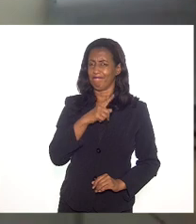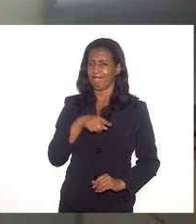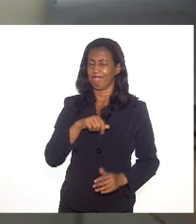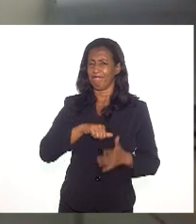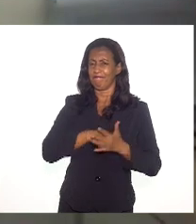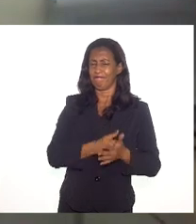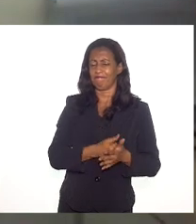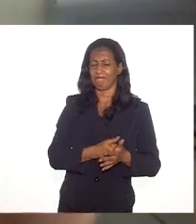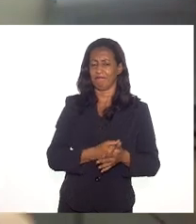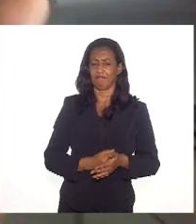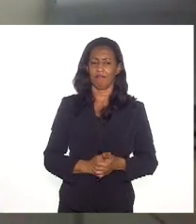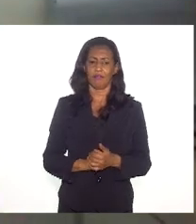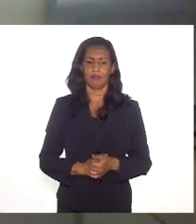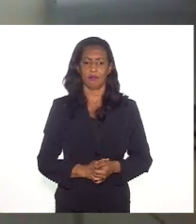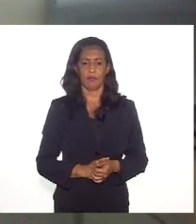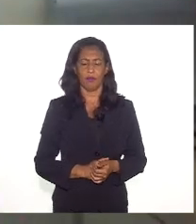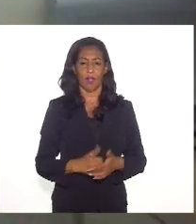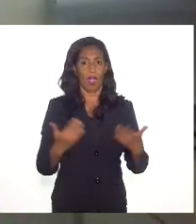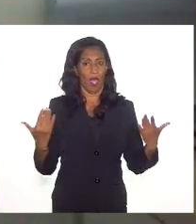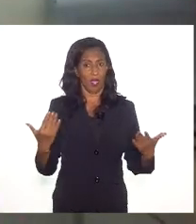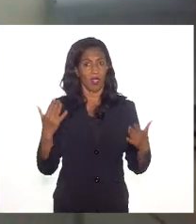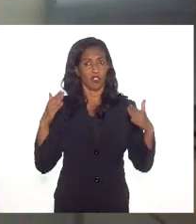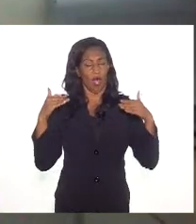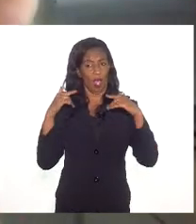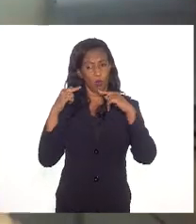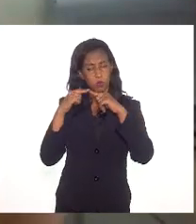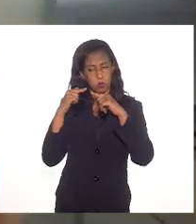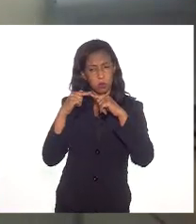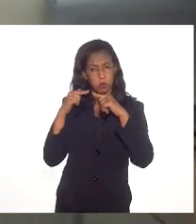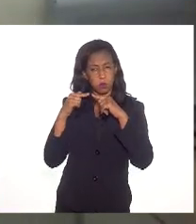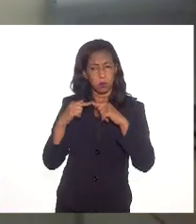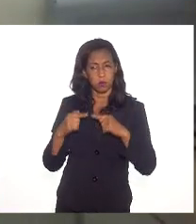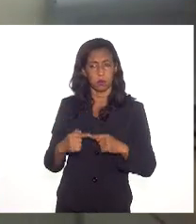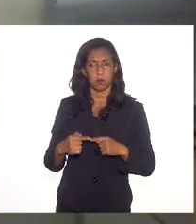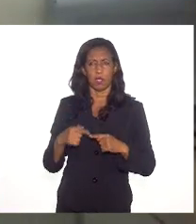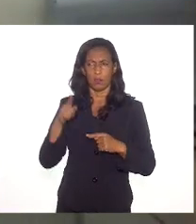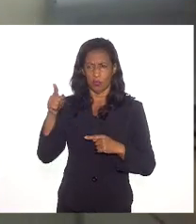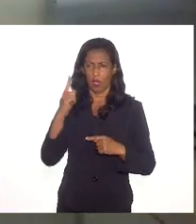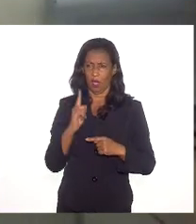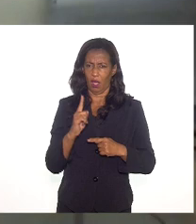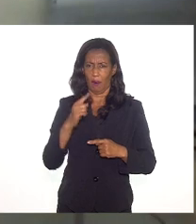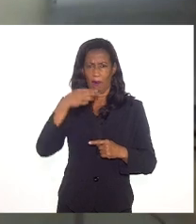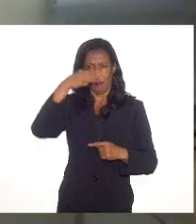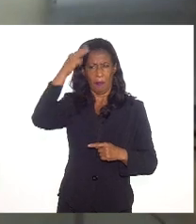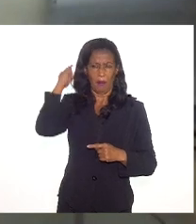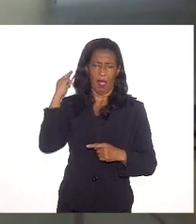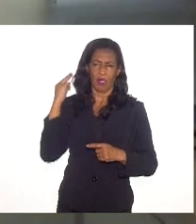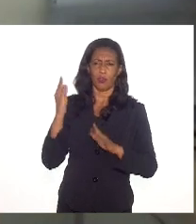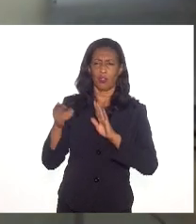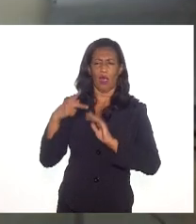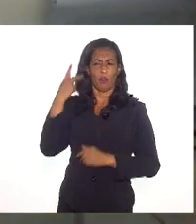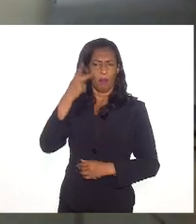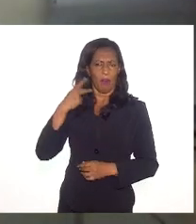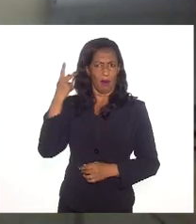Witzel. Aí houve um acordo, o senhor participou, deputado Márcio Pacheco, no